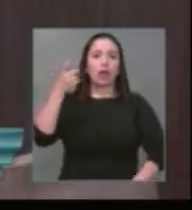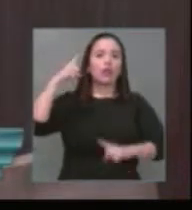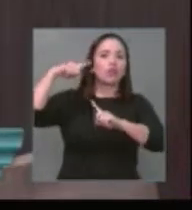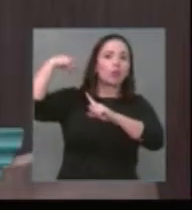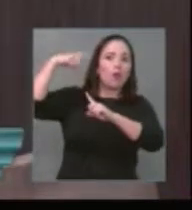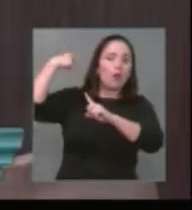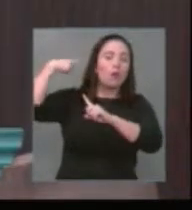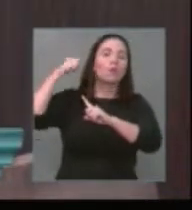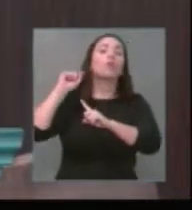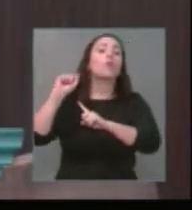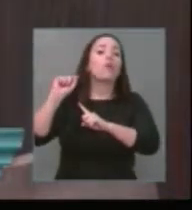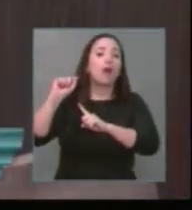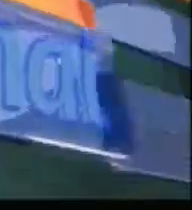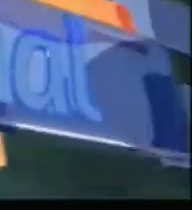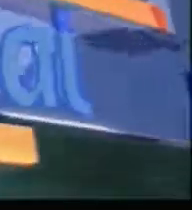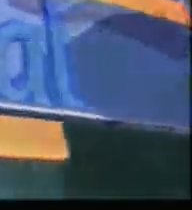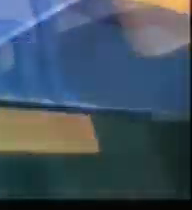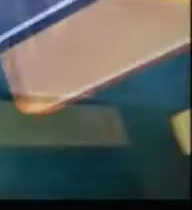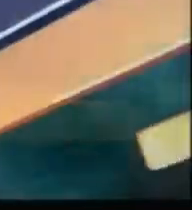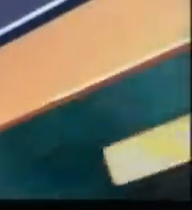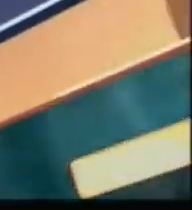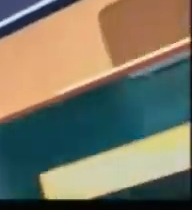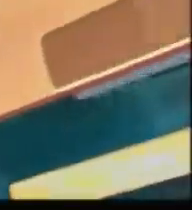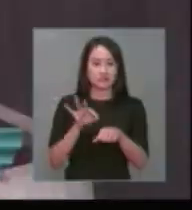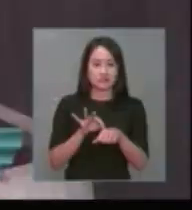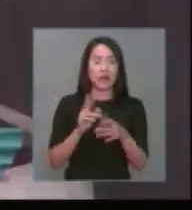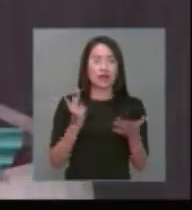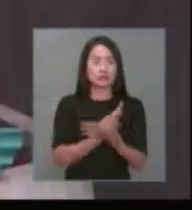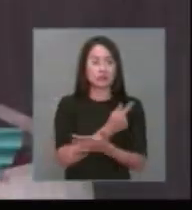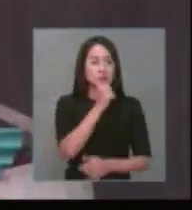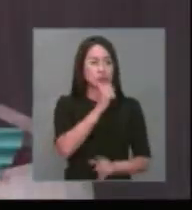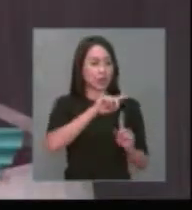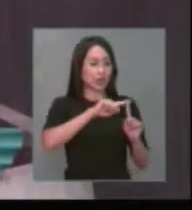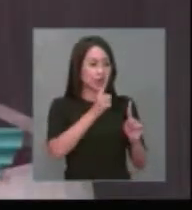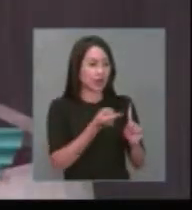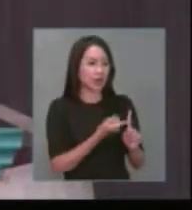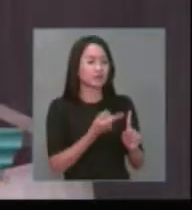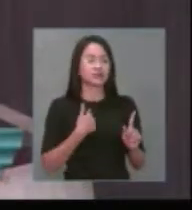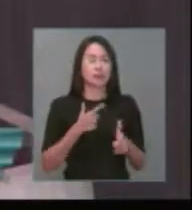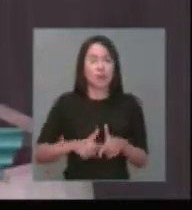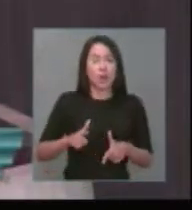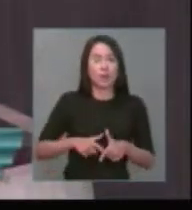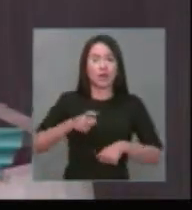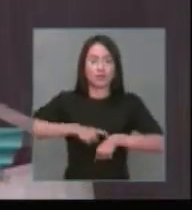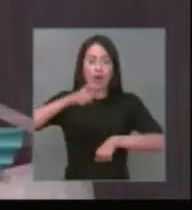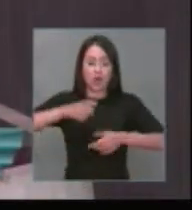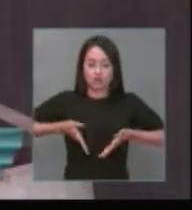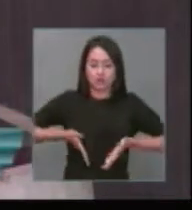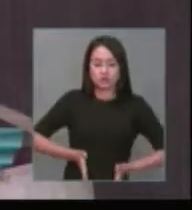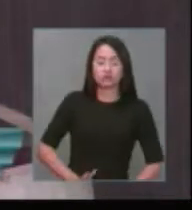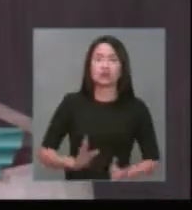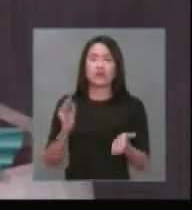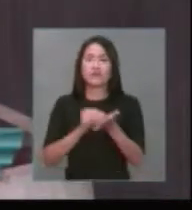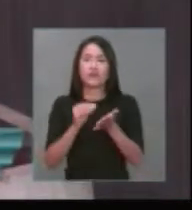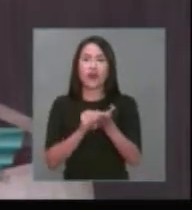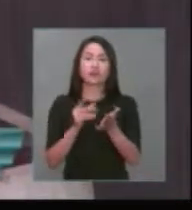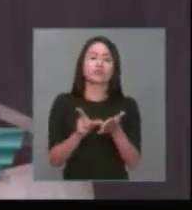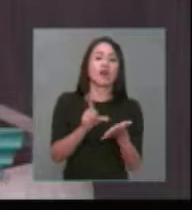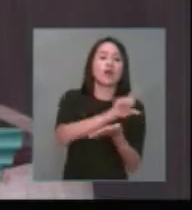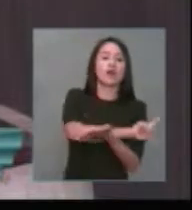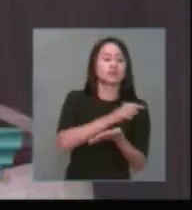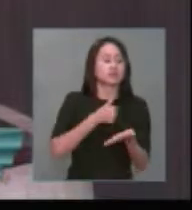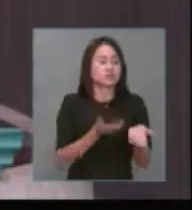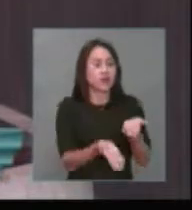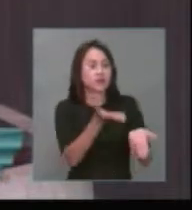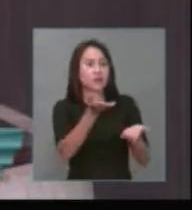beneficiarem nas eleições de 2018. O deputado doutor Santana, do PT, falou do Dia Nacional de Luta da Pessoa